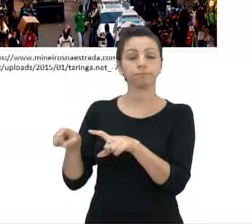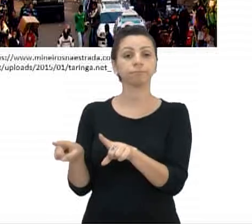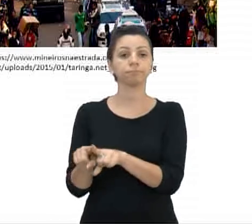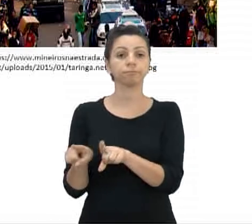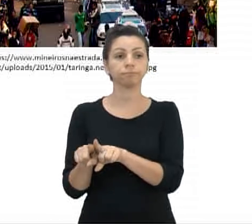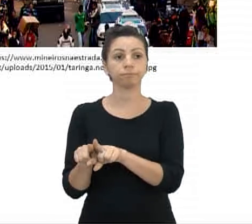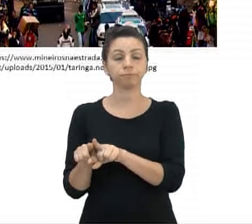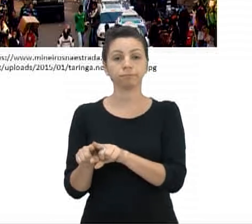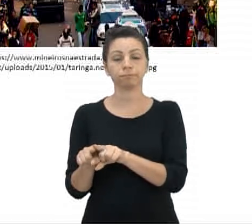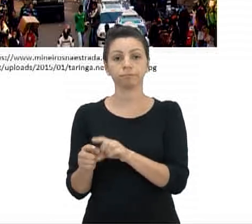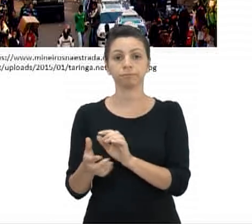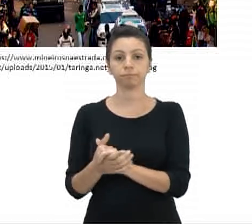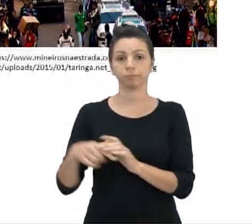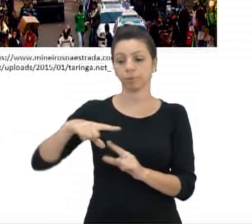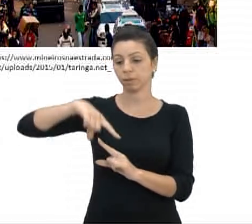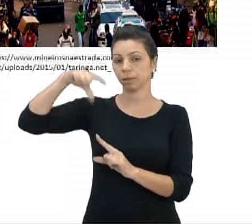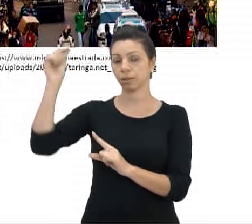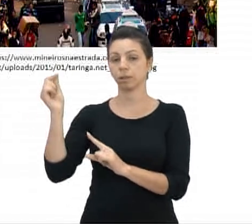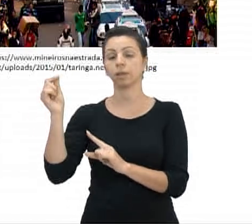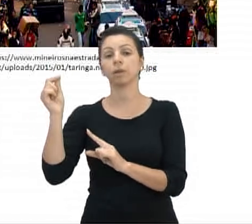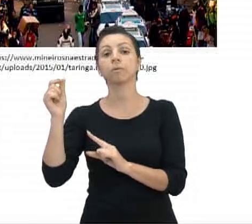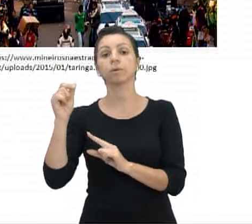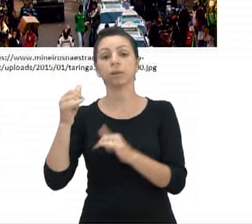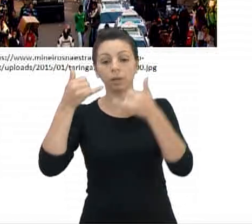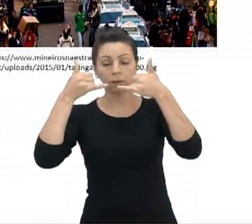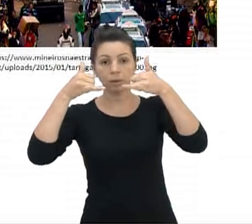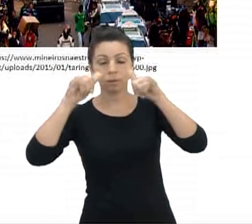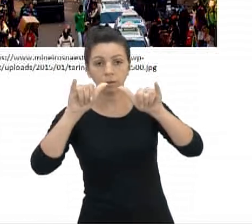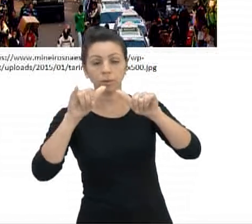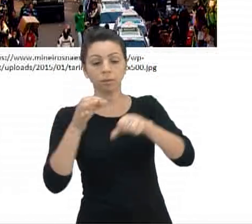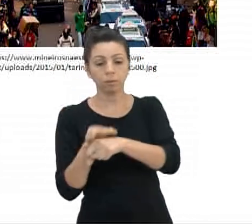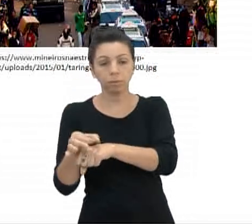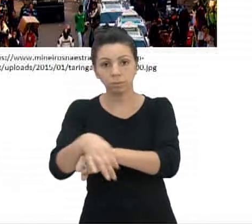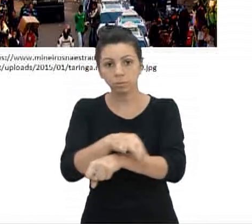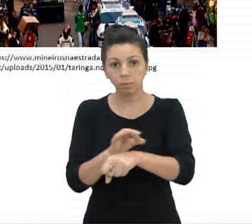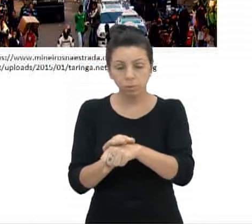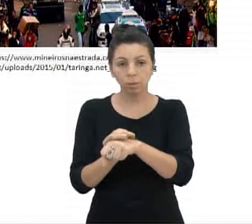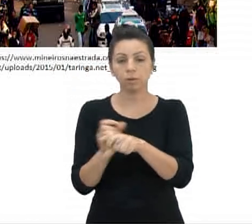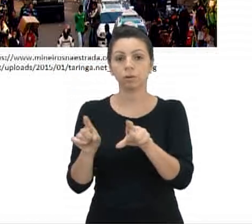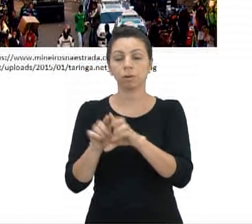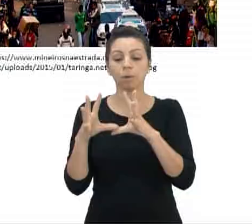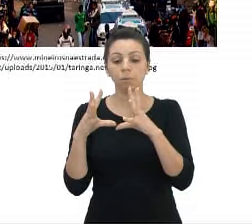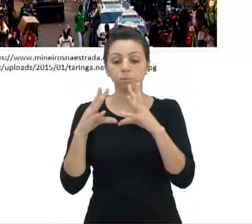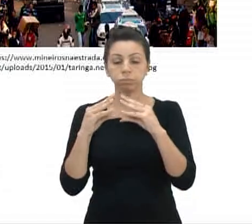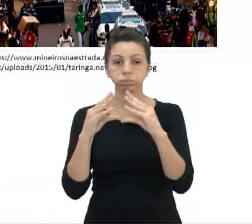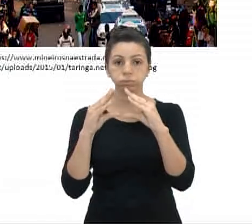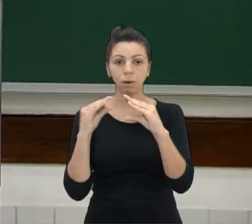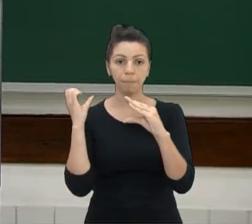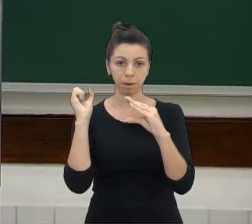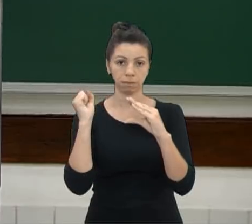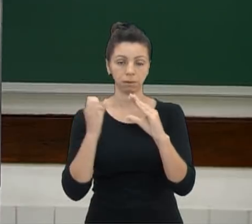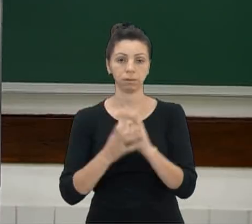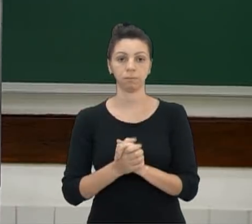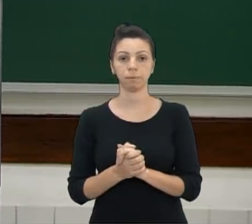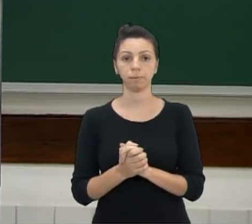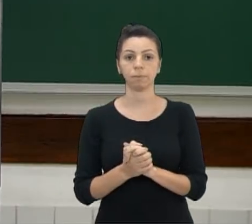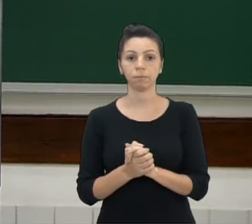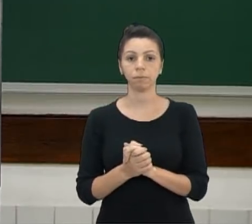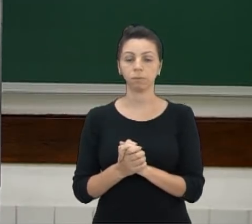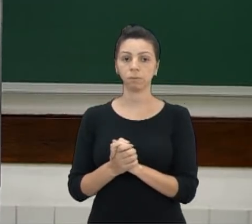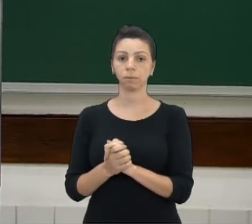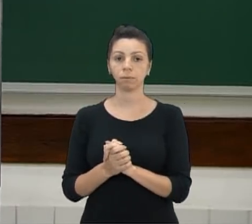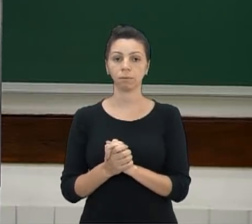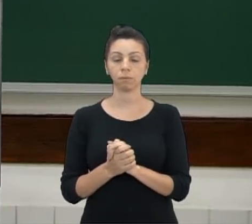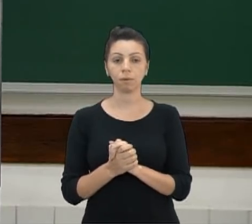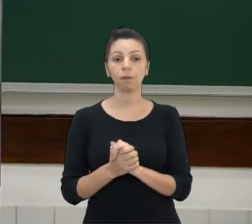ali a produção de trigo, bovinos, ovinos, soja e algodão. E a Argentina sendo o país mais